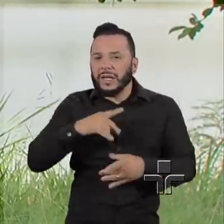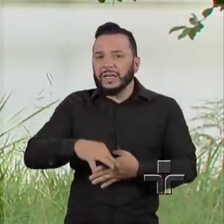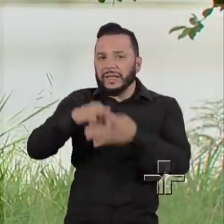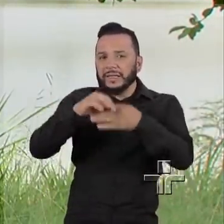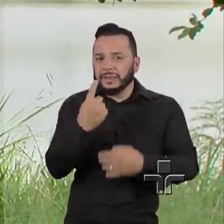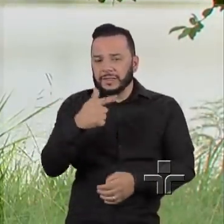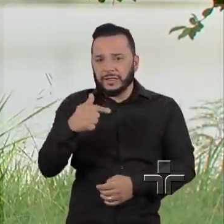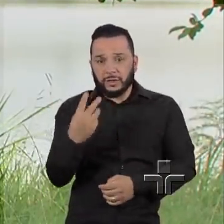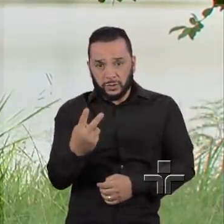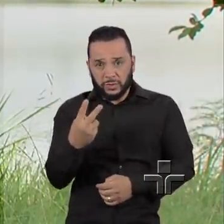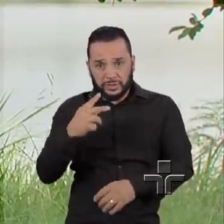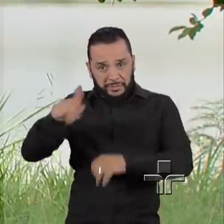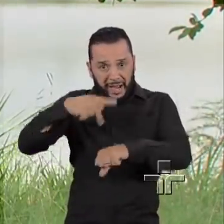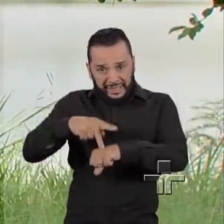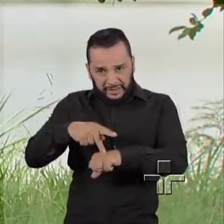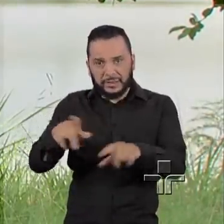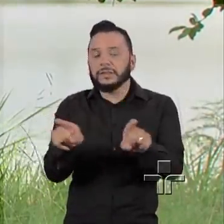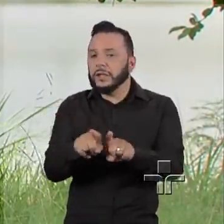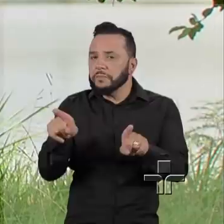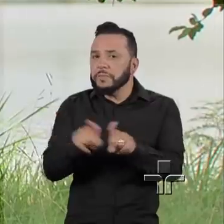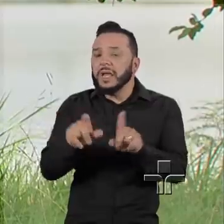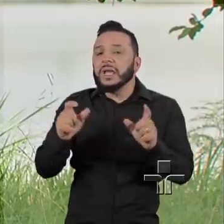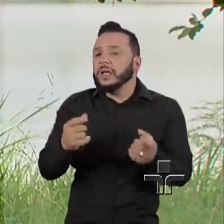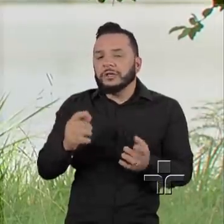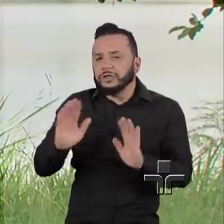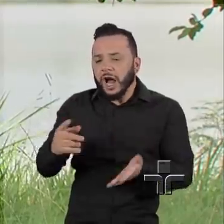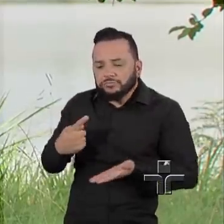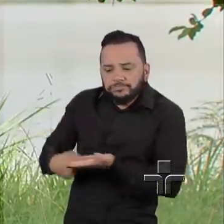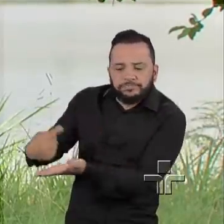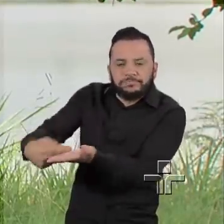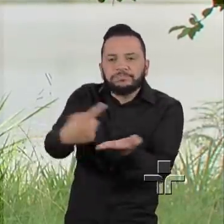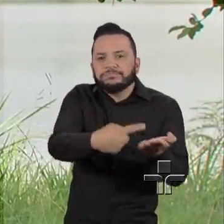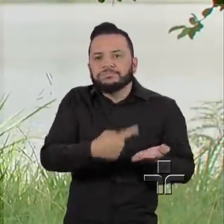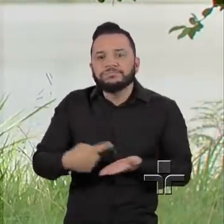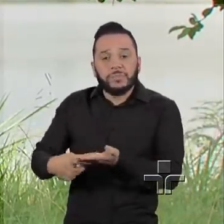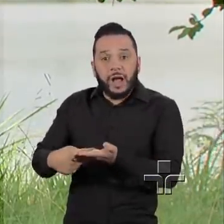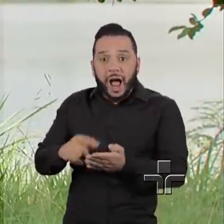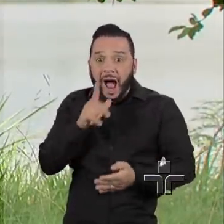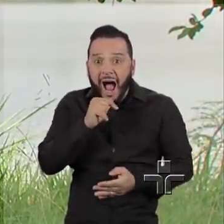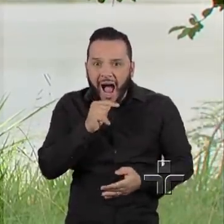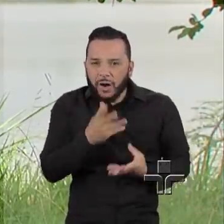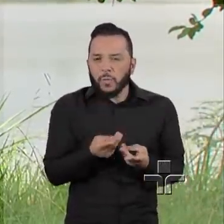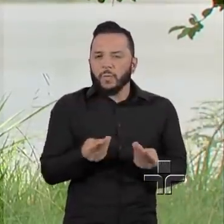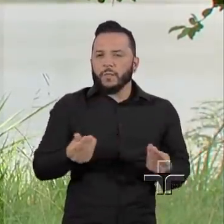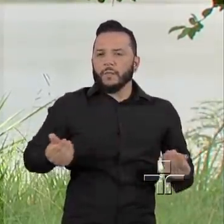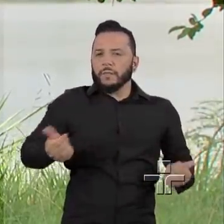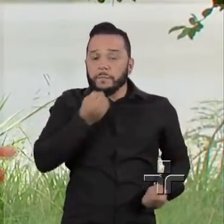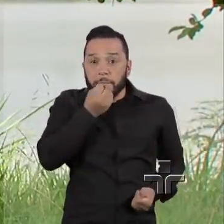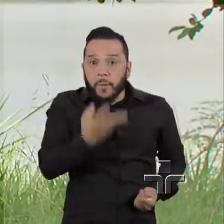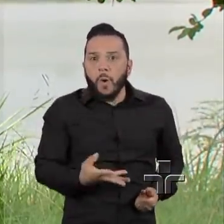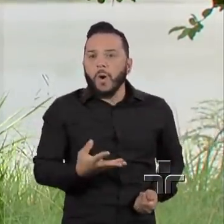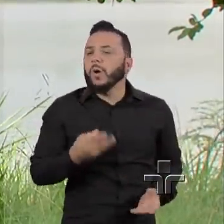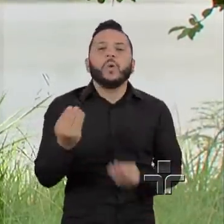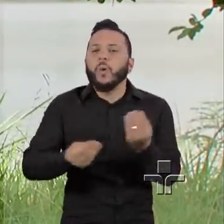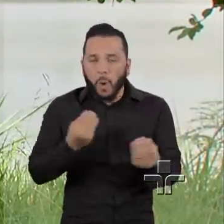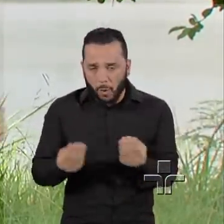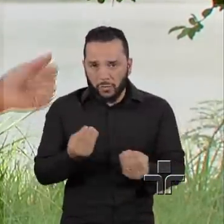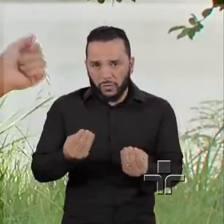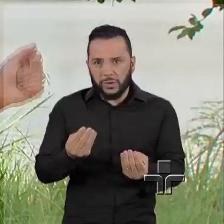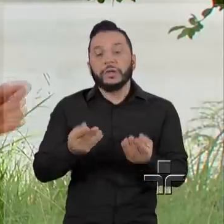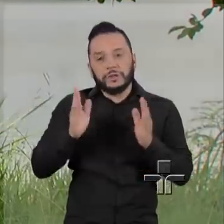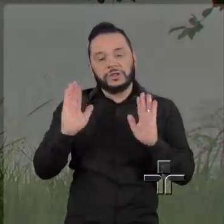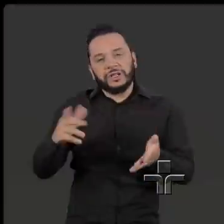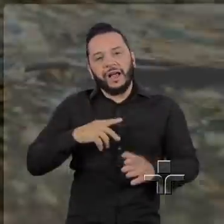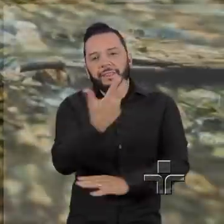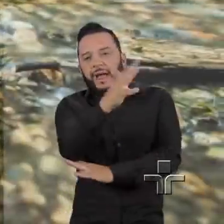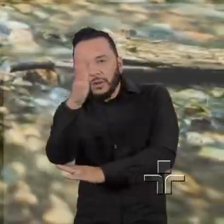de 172 países e termina com um consenso. Para garantir água de boa qualidade, é preciso buscar soluções